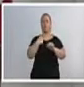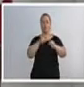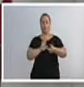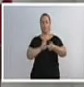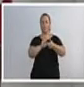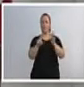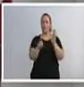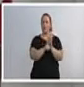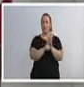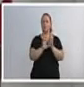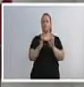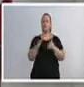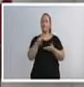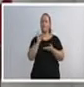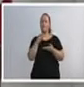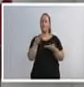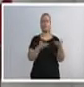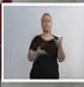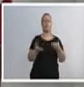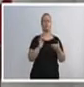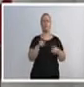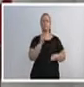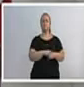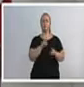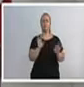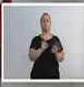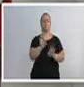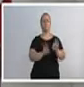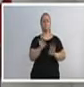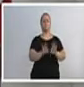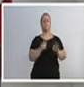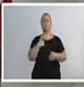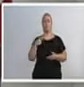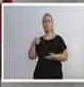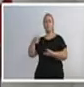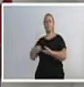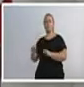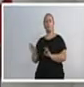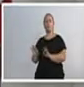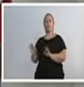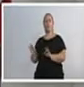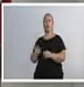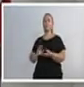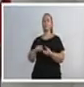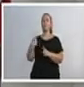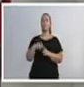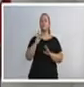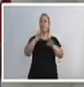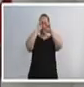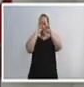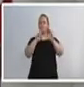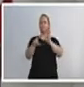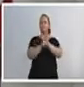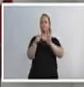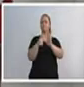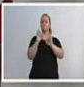a legislação, a gente tomou um café, ele já se adequou, inclusive a gente saiu do shopping sem pagar o estacionamento, já dentro dessa situação, e já tomou as